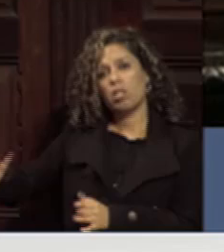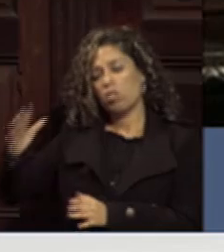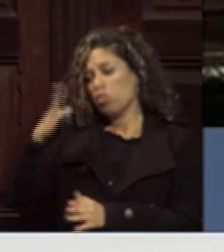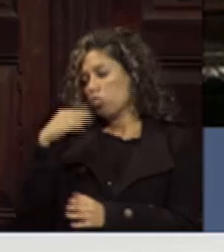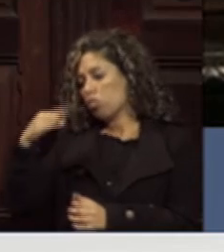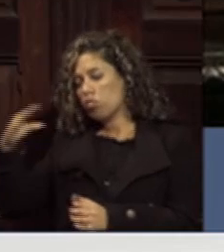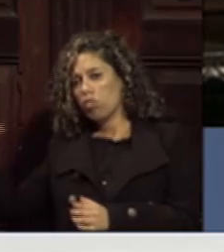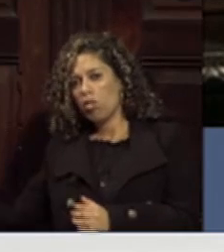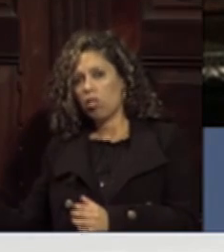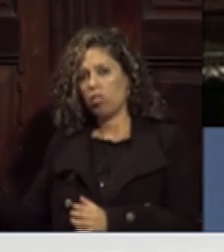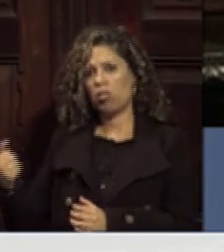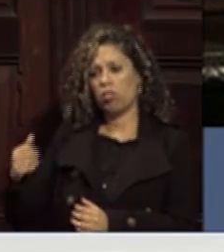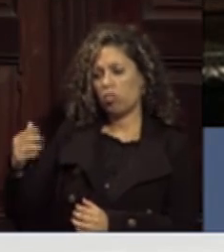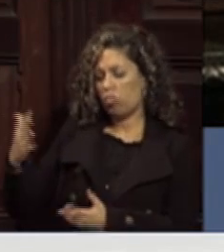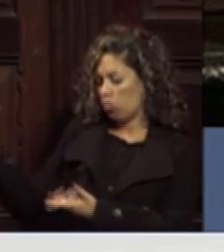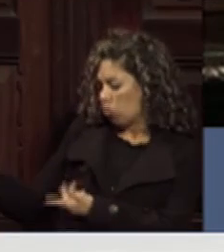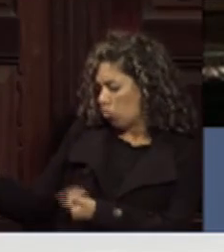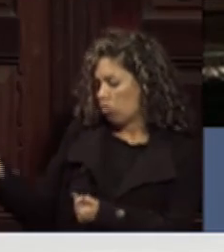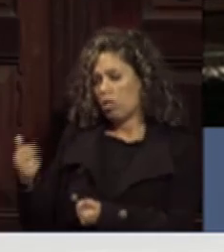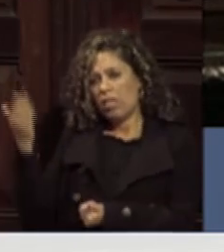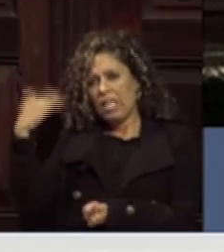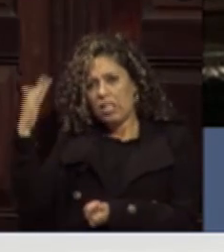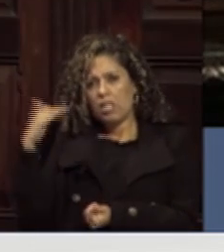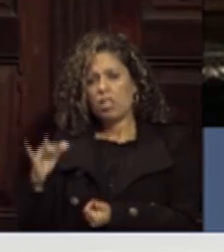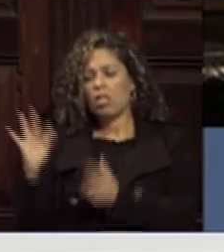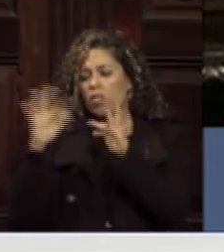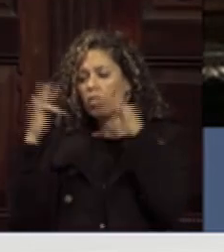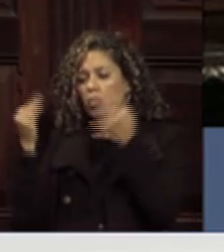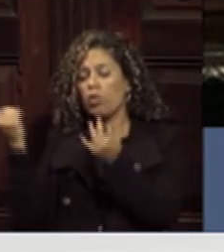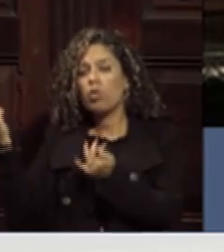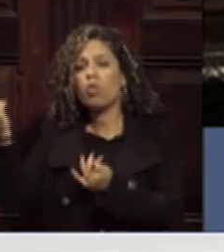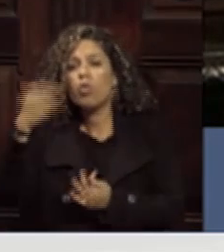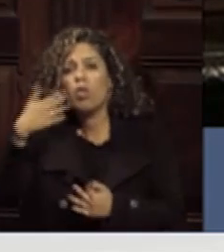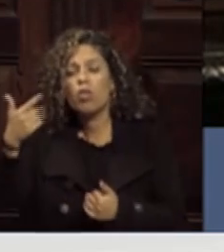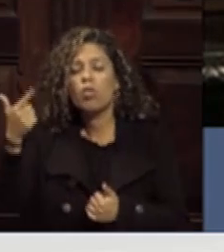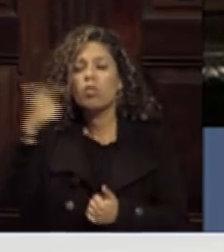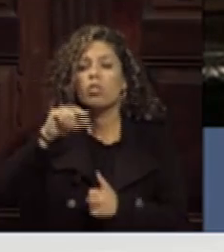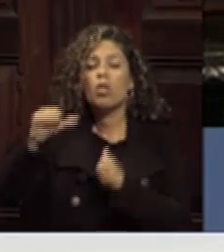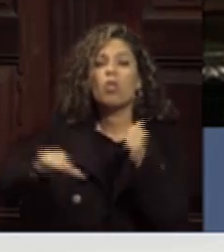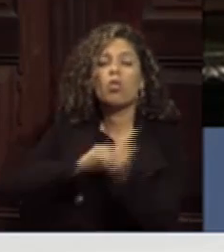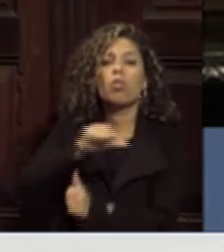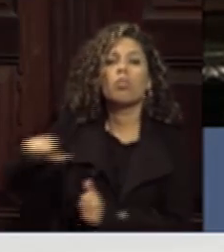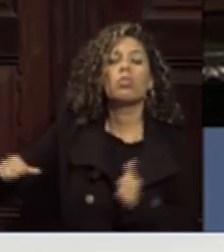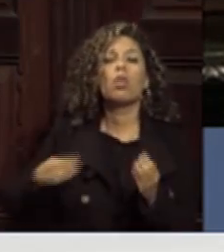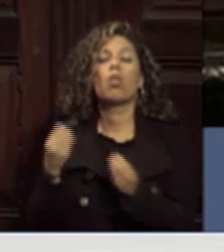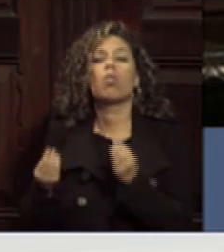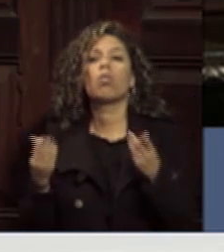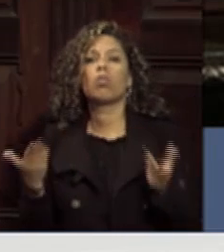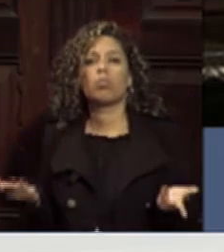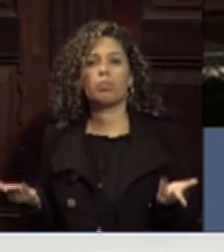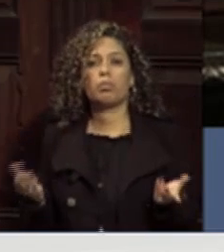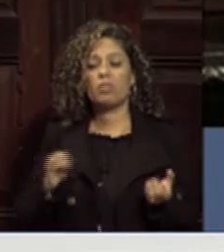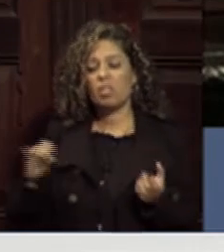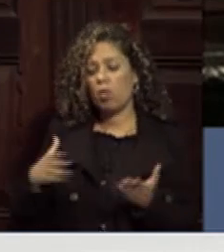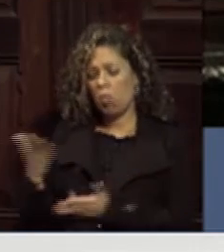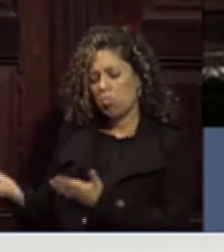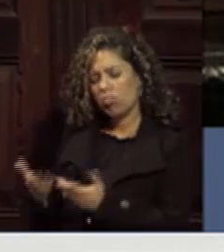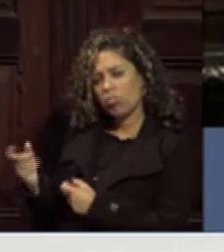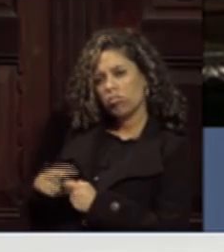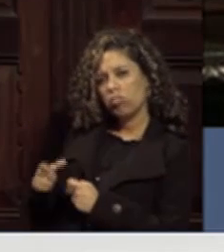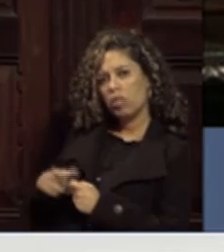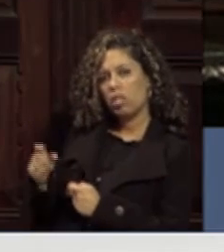processo seja um processo mais longo, mais moroso e, ao mesmo tempo, mais